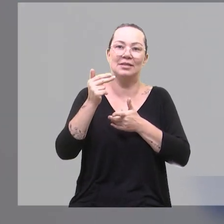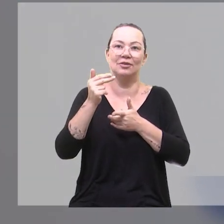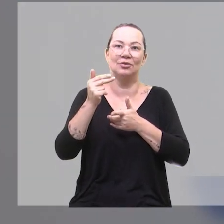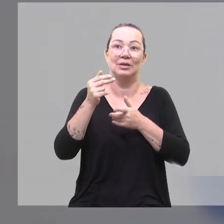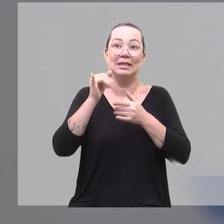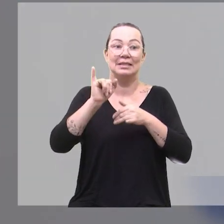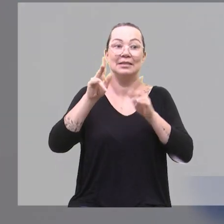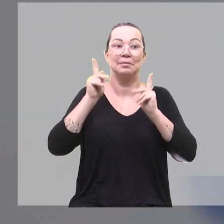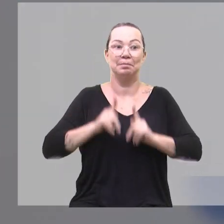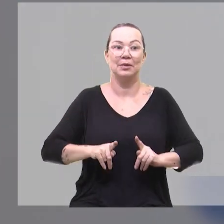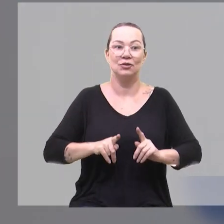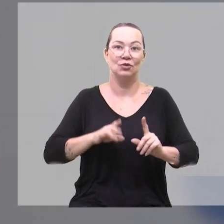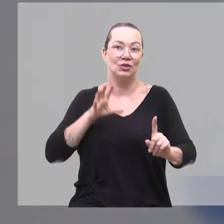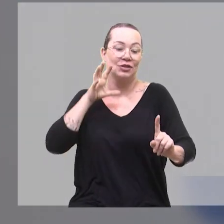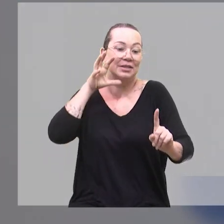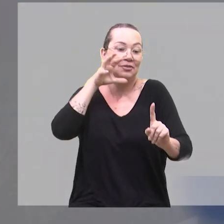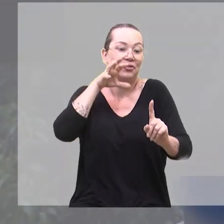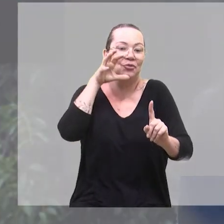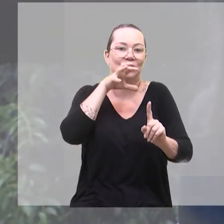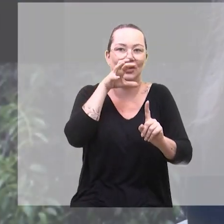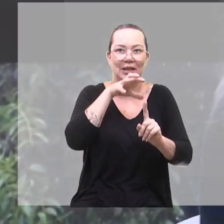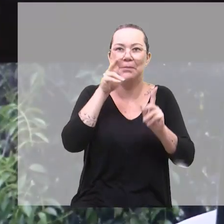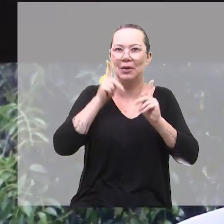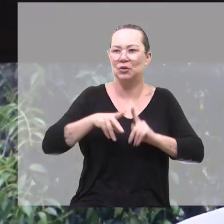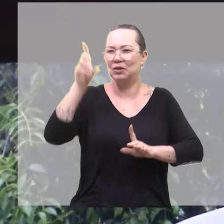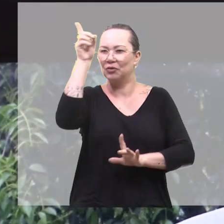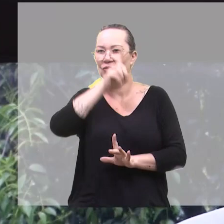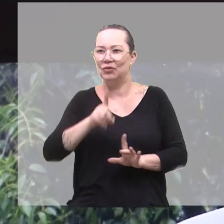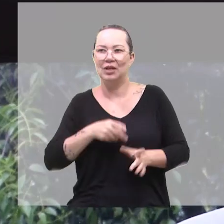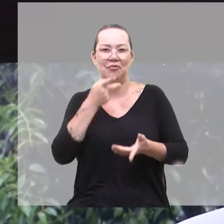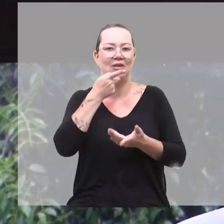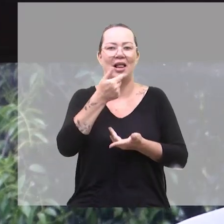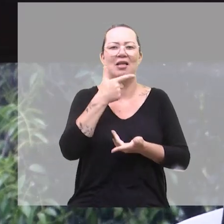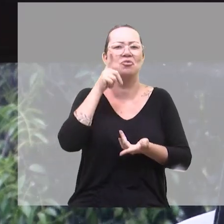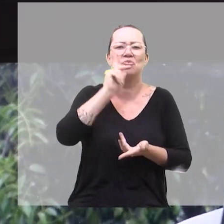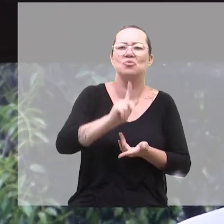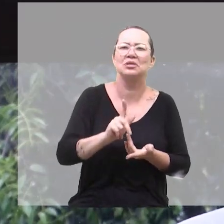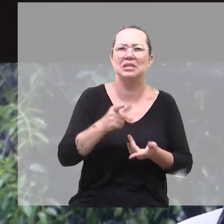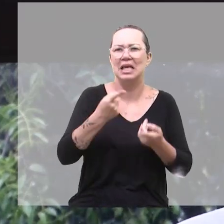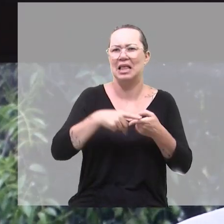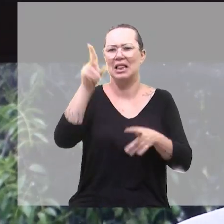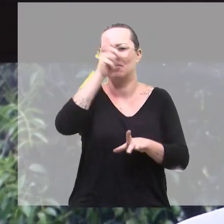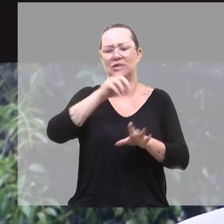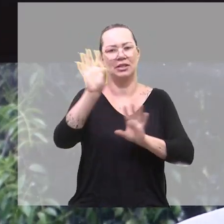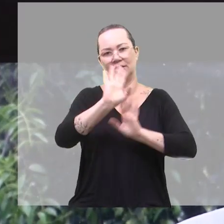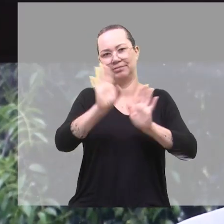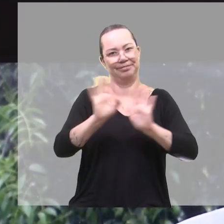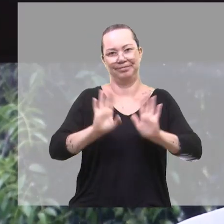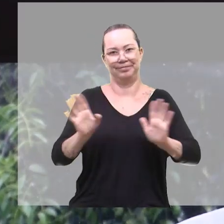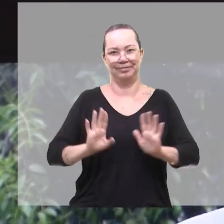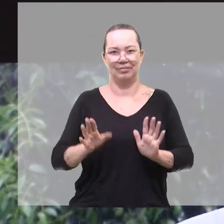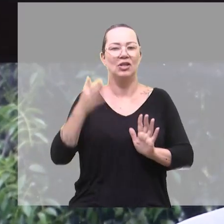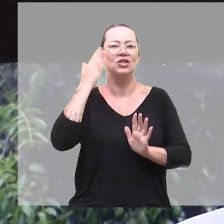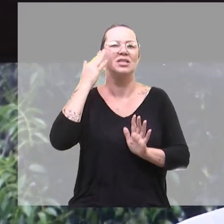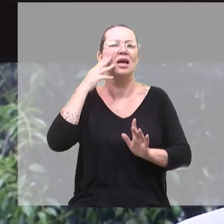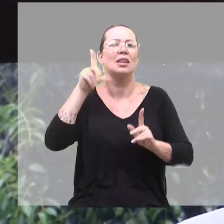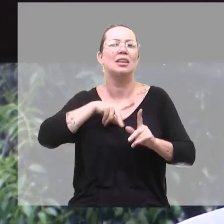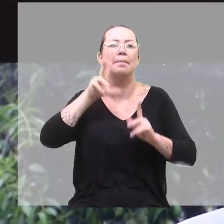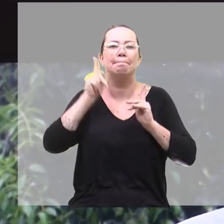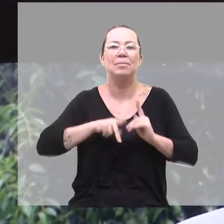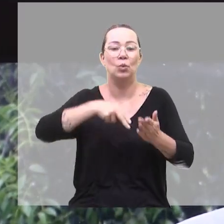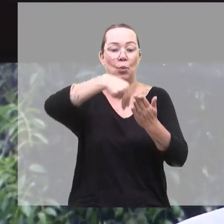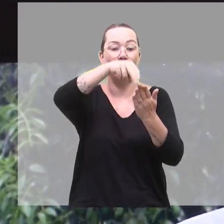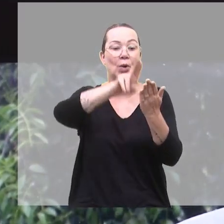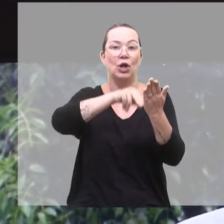inspiração. Eu acho que se as pessoas com deficiência, elas dizem que elas não conseguem, ou enfim, porque tem a deficiência. Não. A gente sabe que